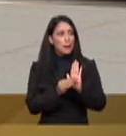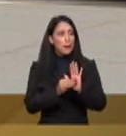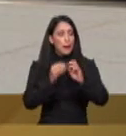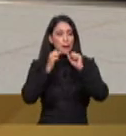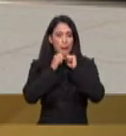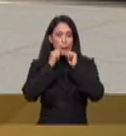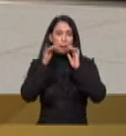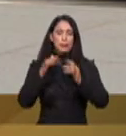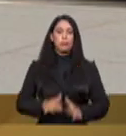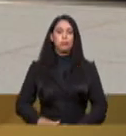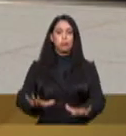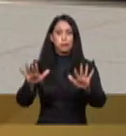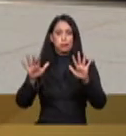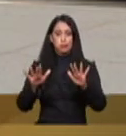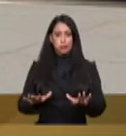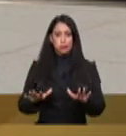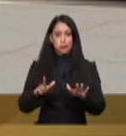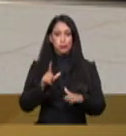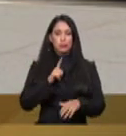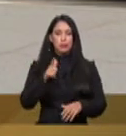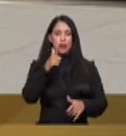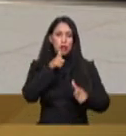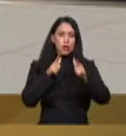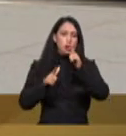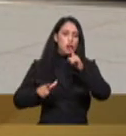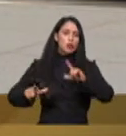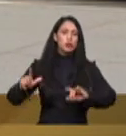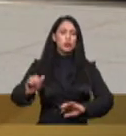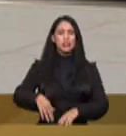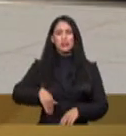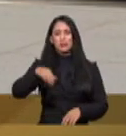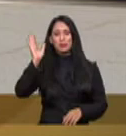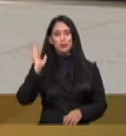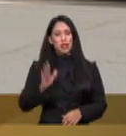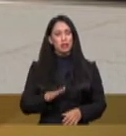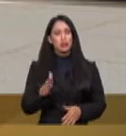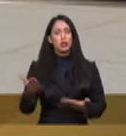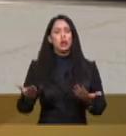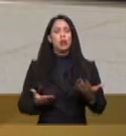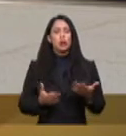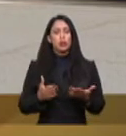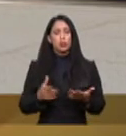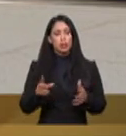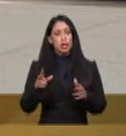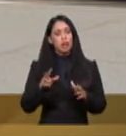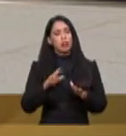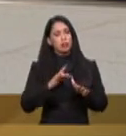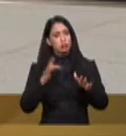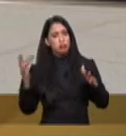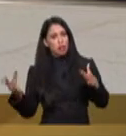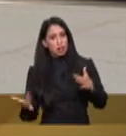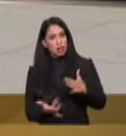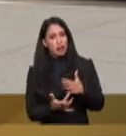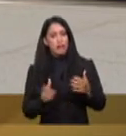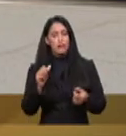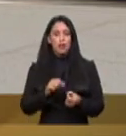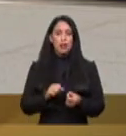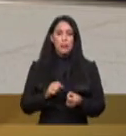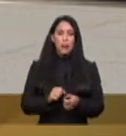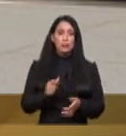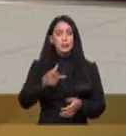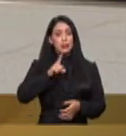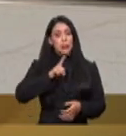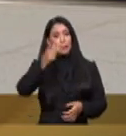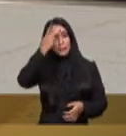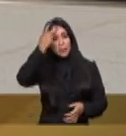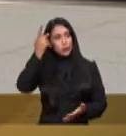empregue seus algoritmos para alcançar um universo maior que o dos seus próprios seguidores em determinada rede, faz o mesmo que alguém que